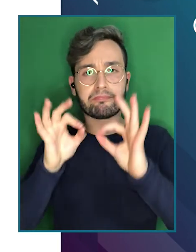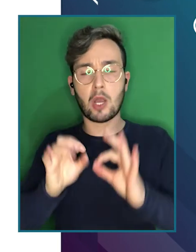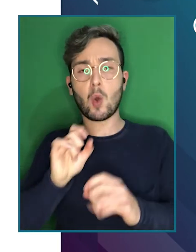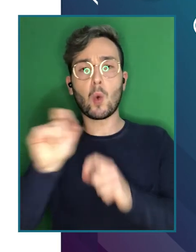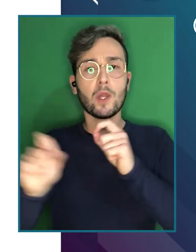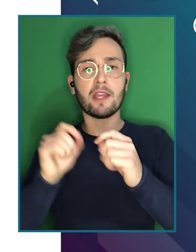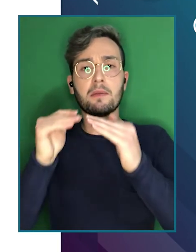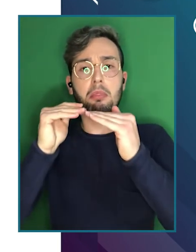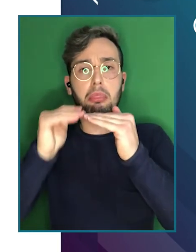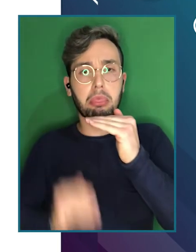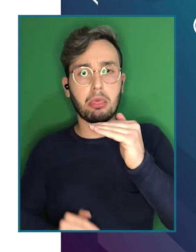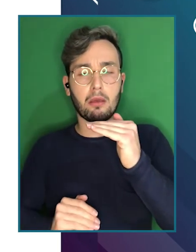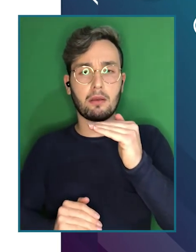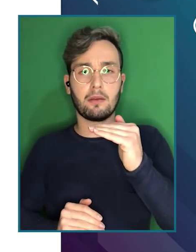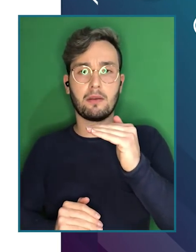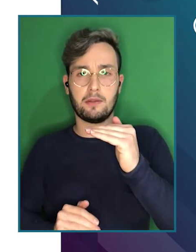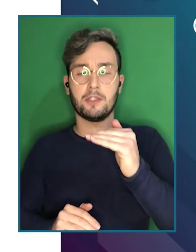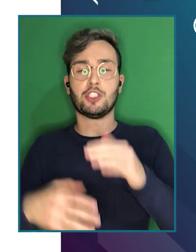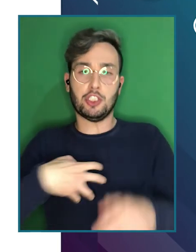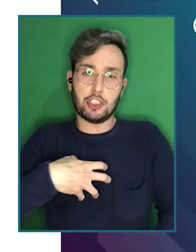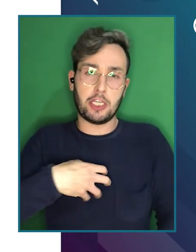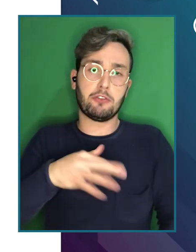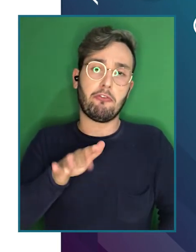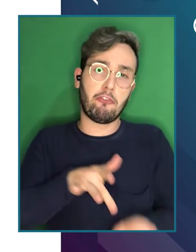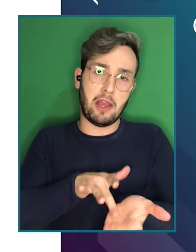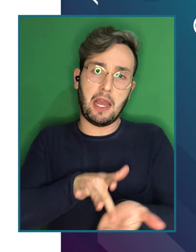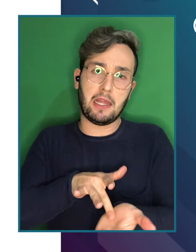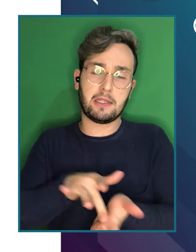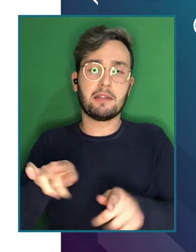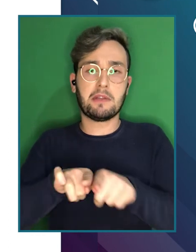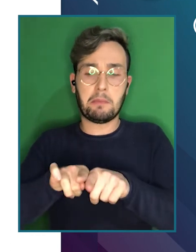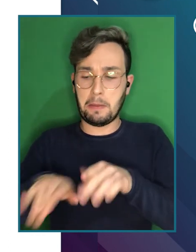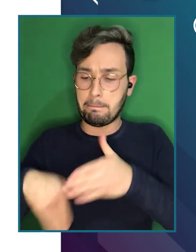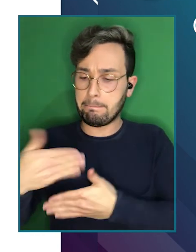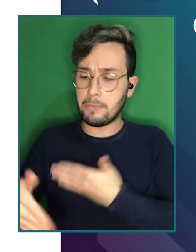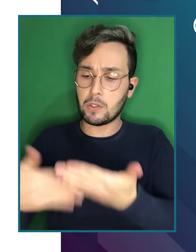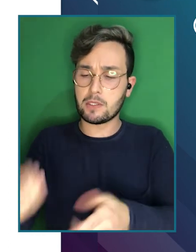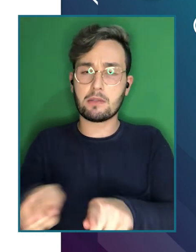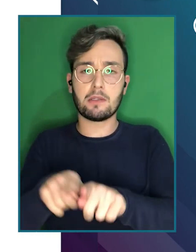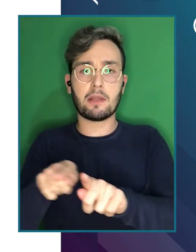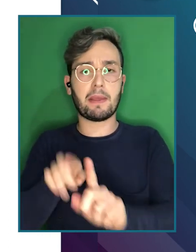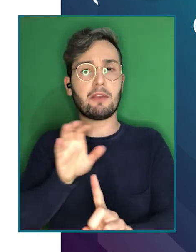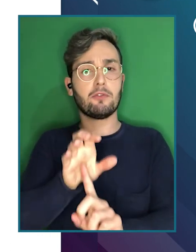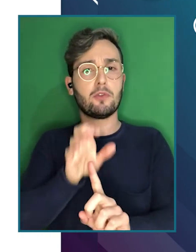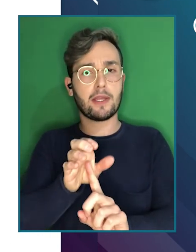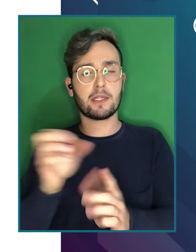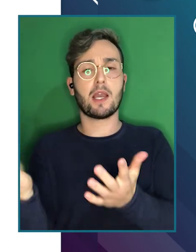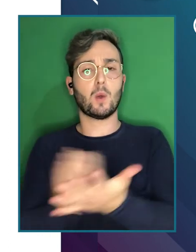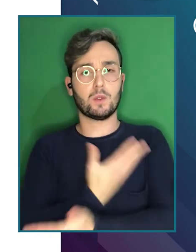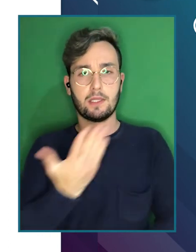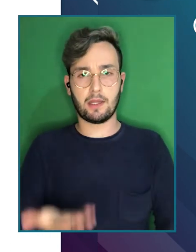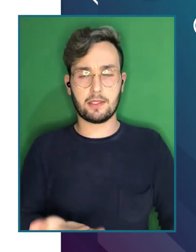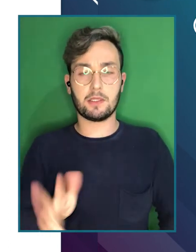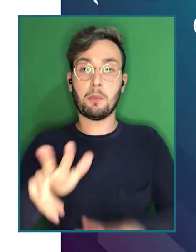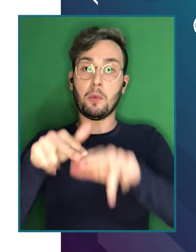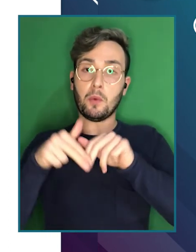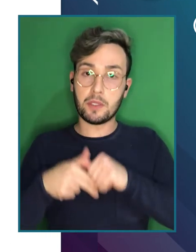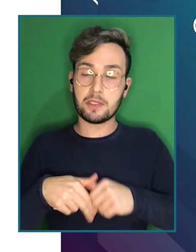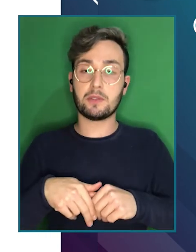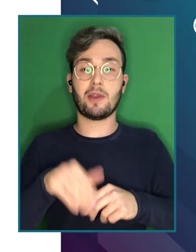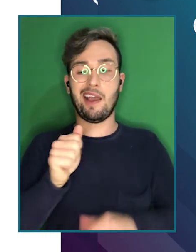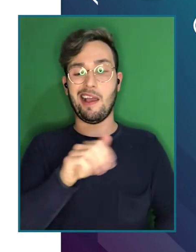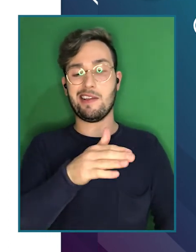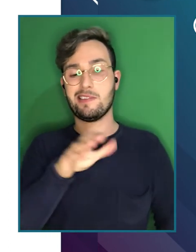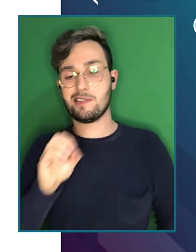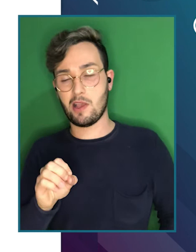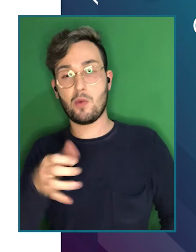não conformidades, denominadas como os modos de falha, geradas pelo processo e seus efeitos e causas, para, através